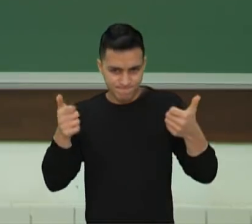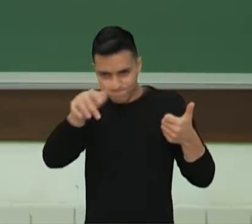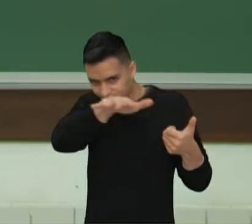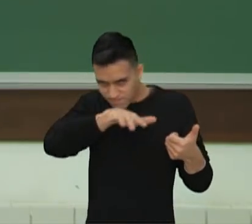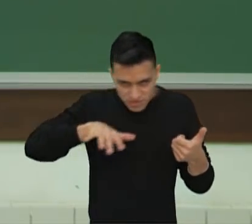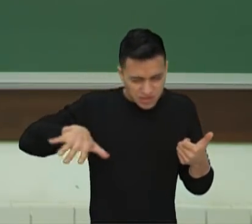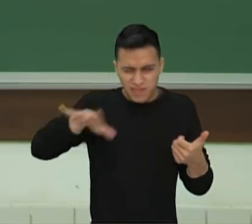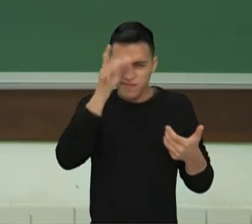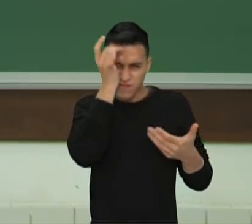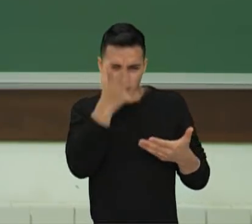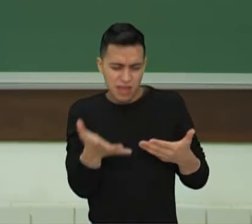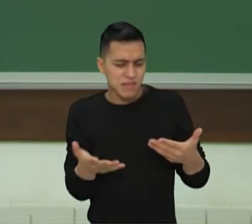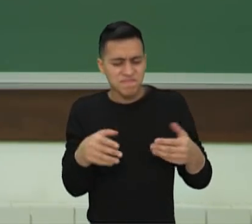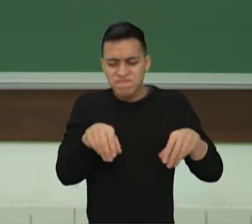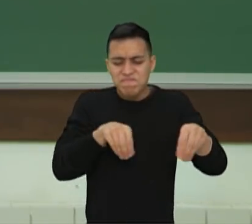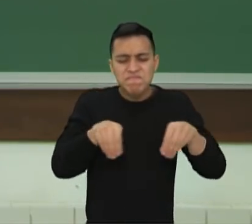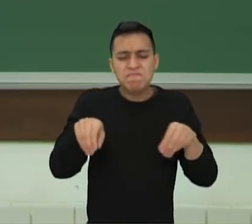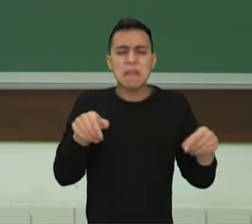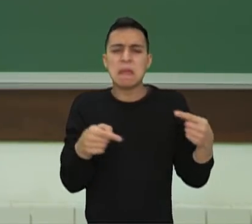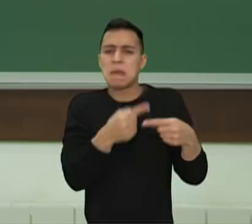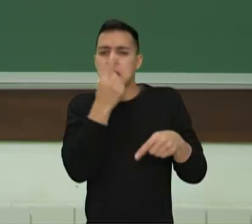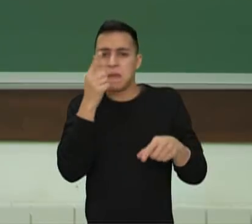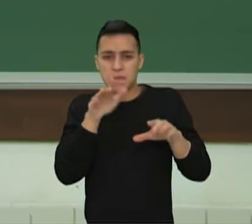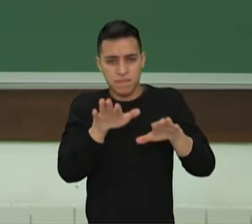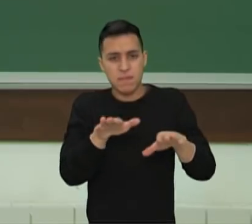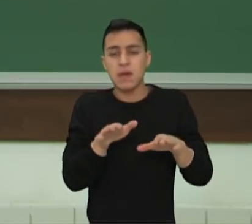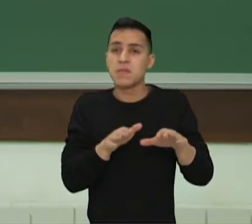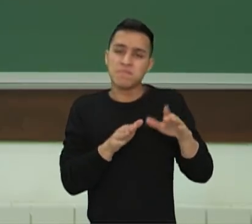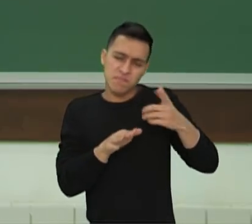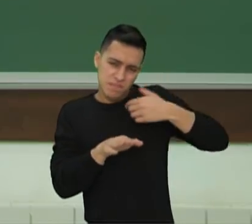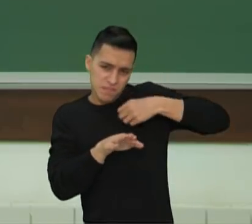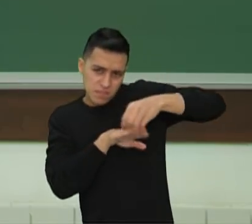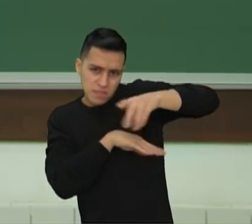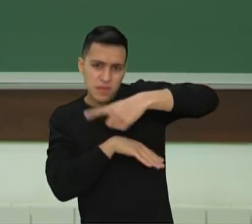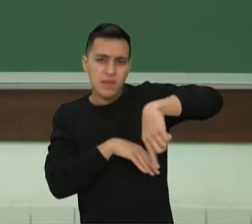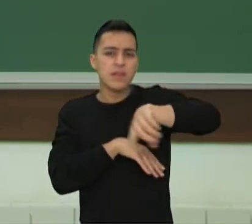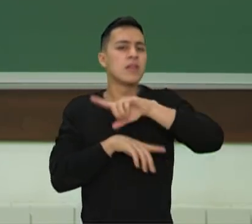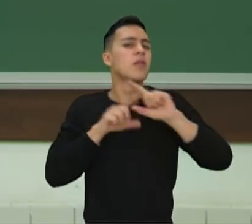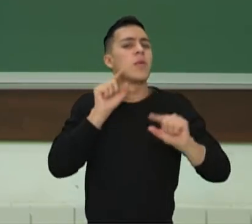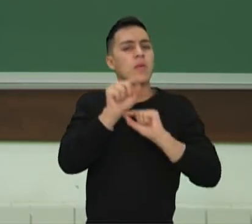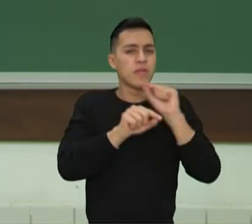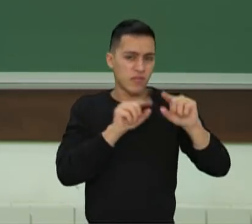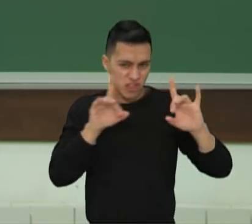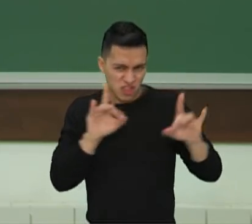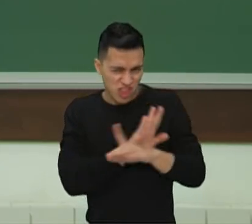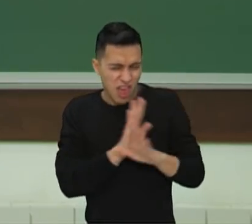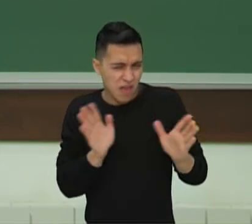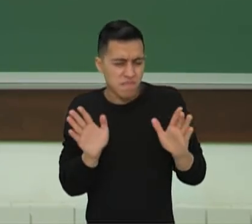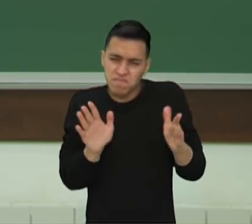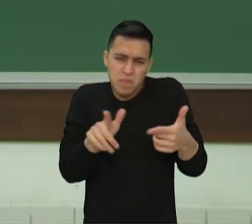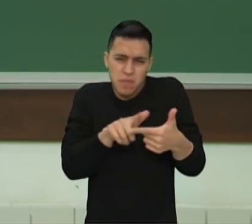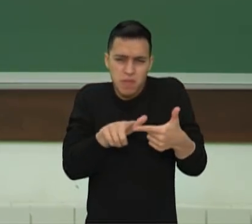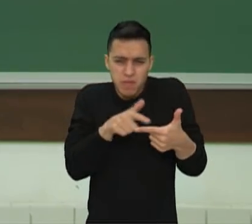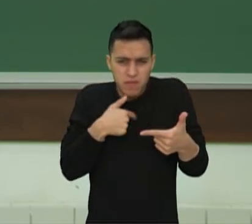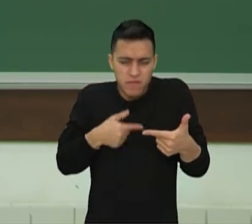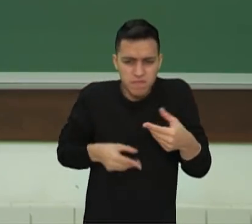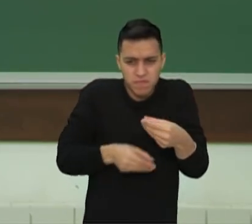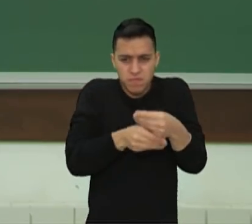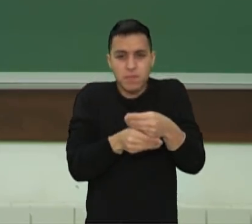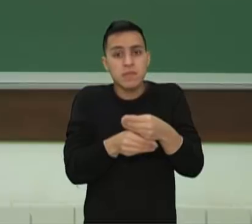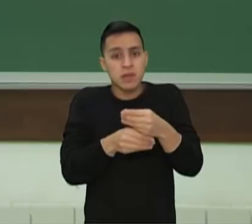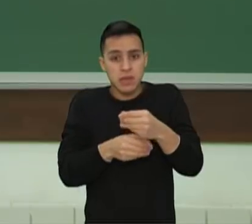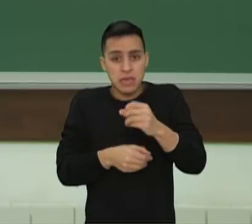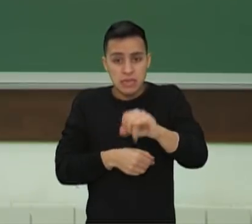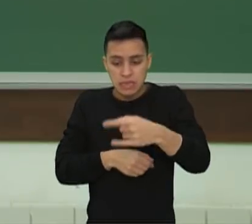Pessoal, foi fácil, né? Os lances irregulares. Uma ideia que eu vou dar aqui para vocês, ó, mesmo que vocês já tenham feito, você se colocar em